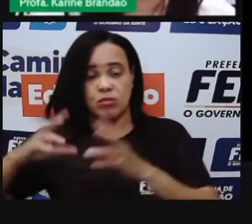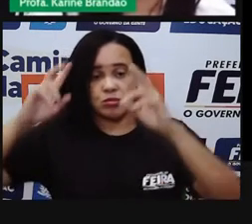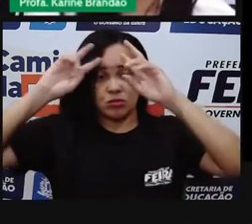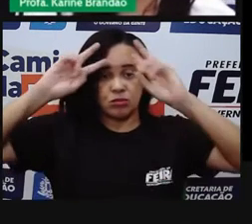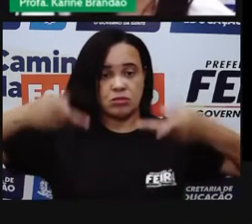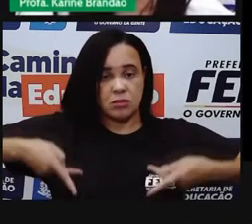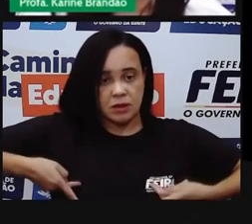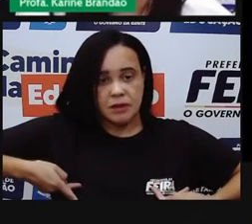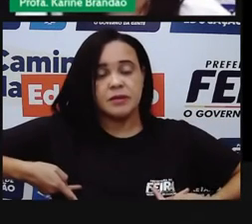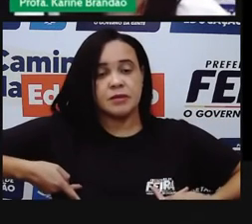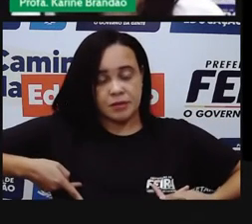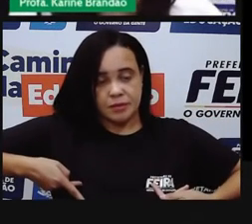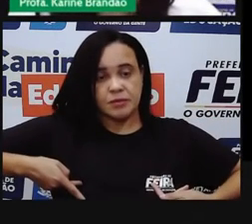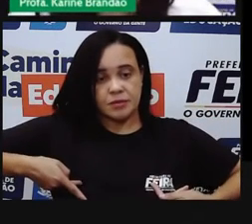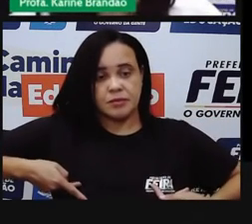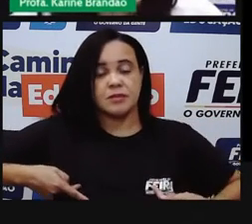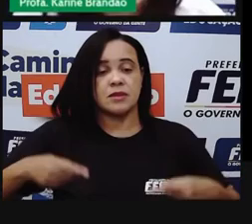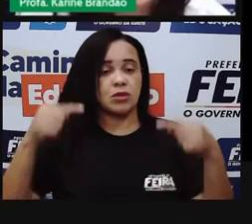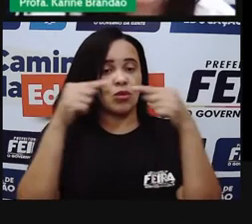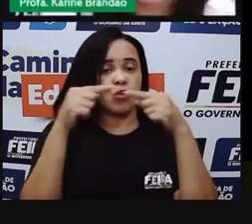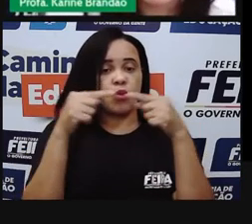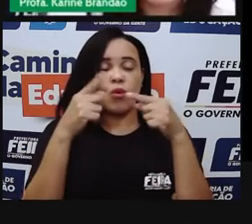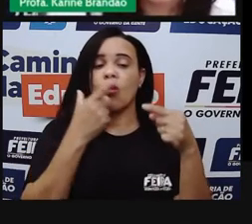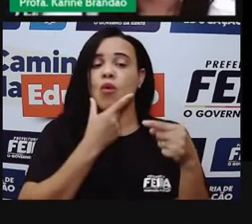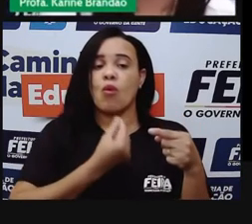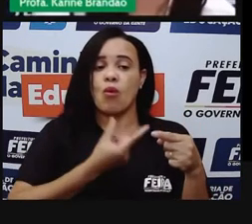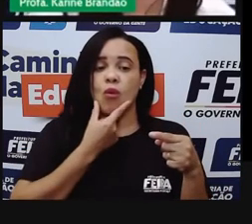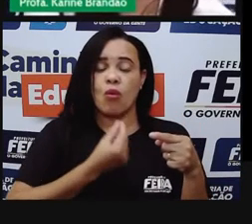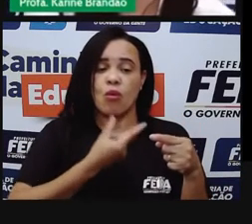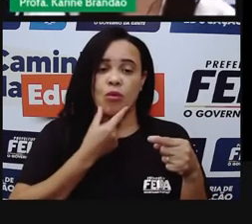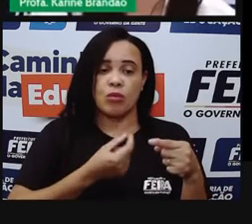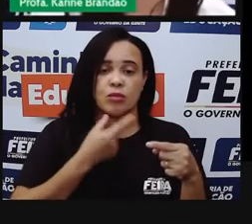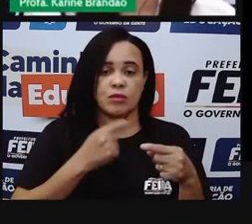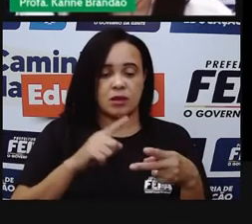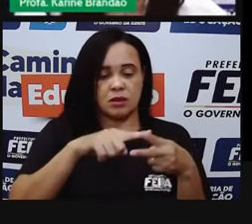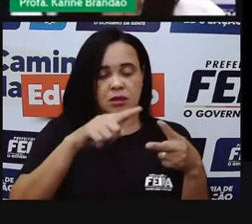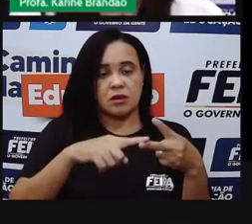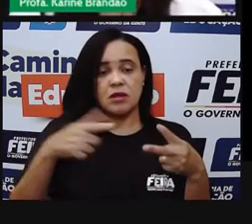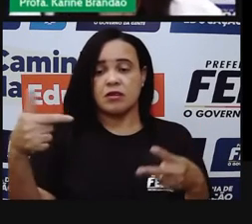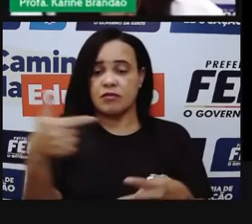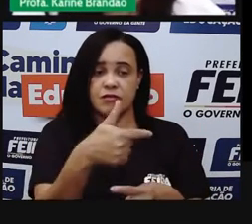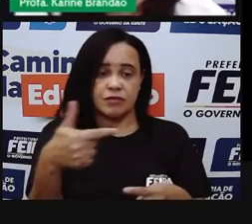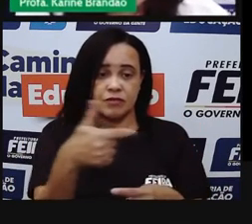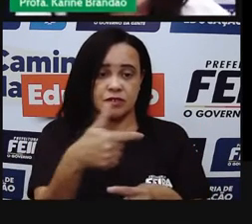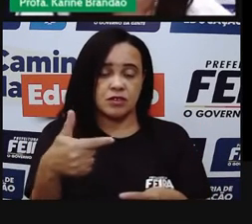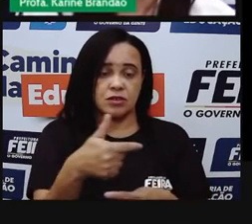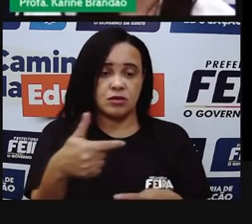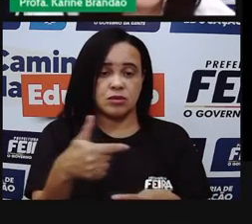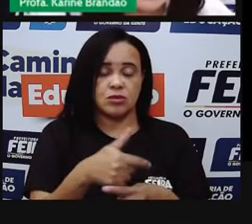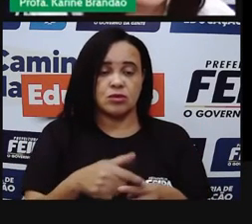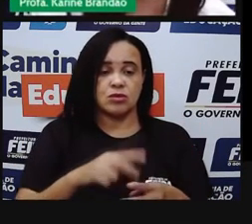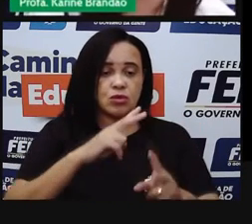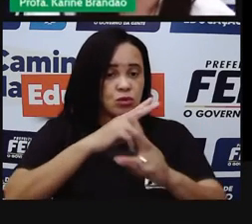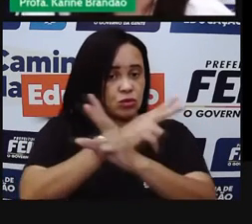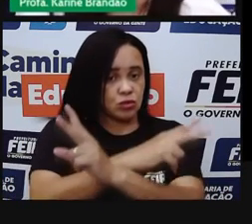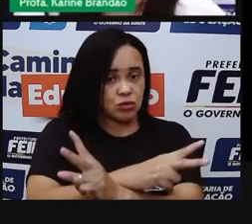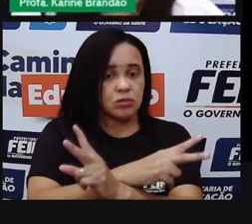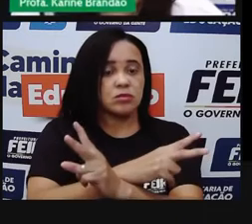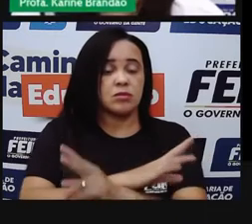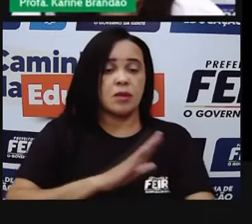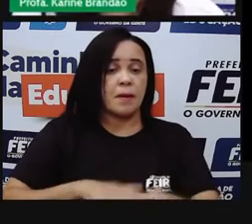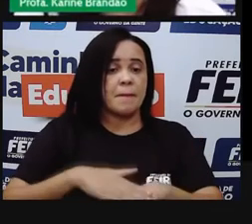né, para os machos da espécie humana, nós temos 22 cromossomos mais